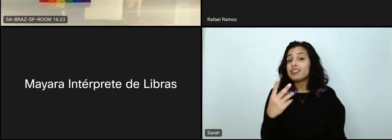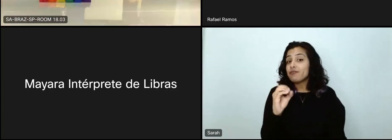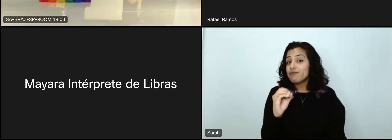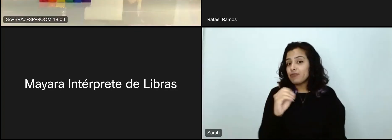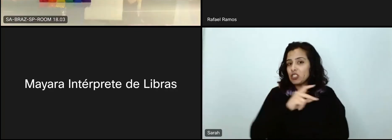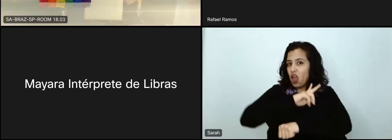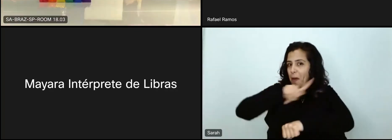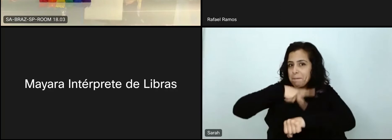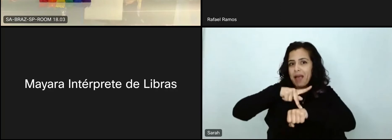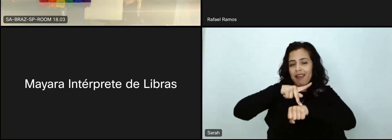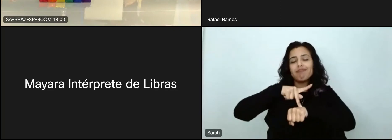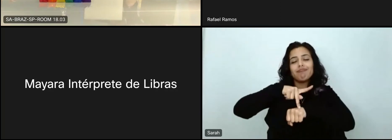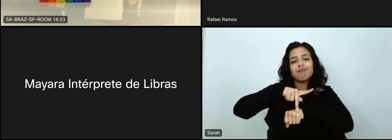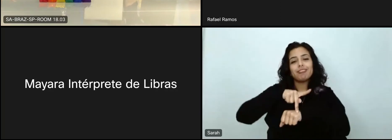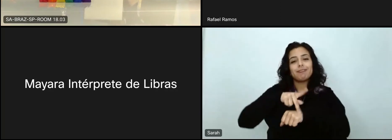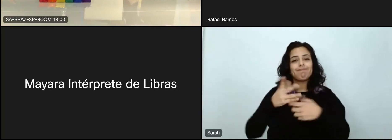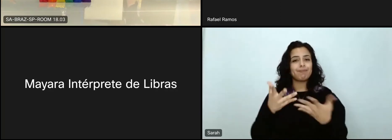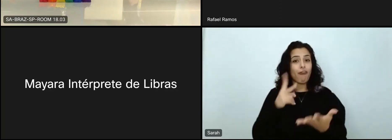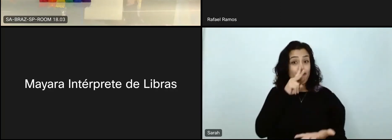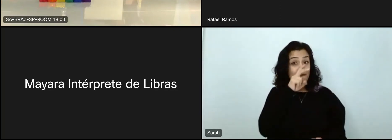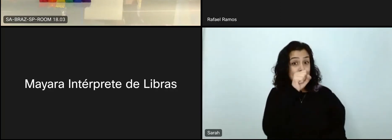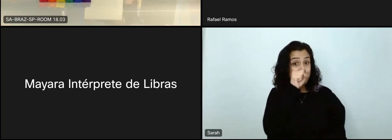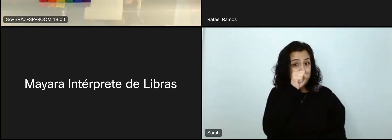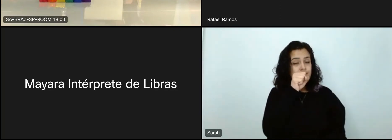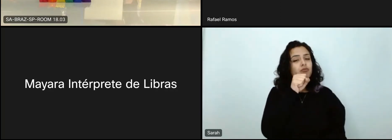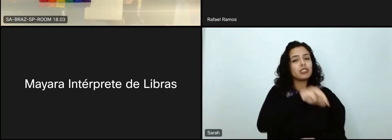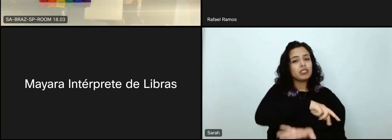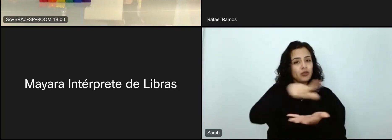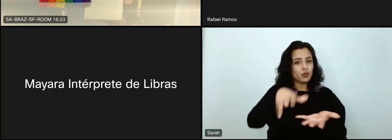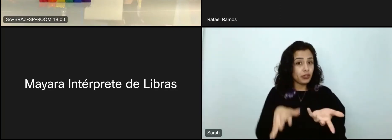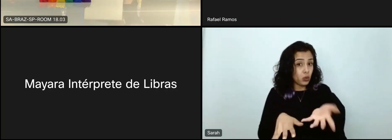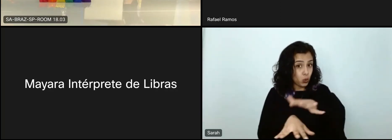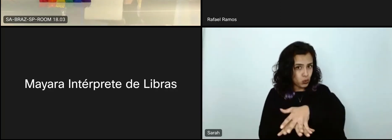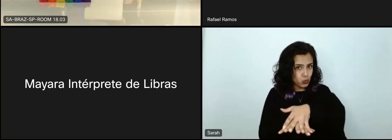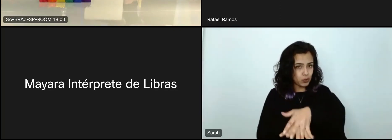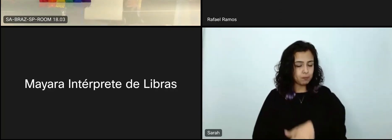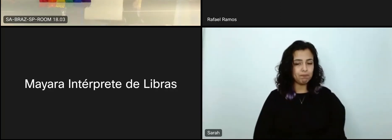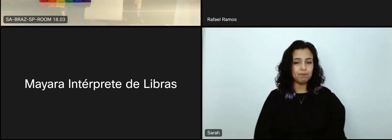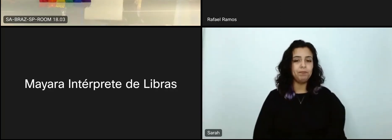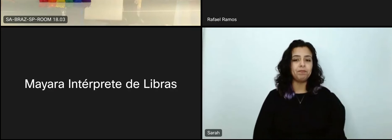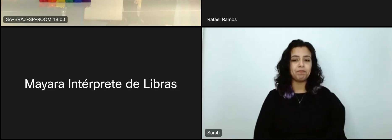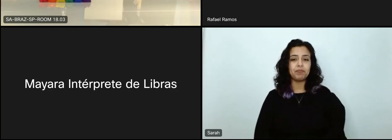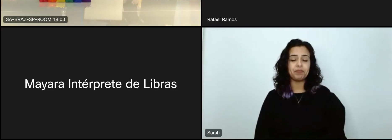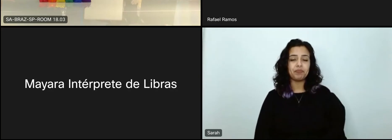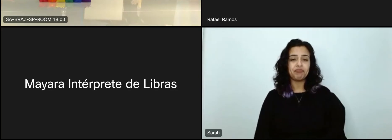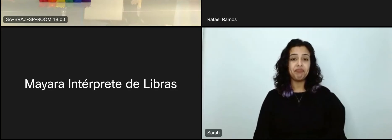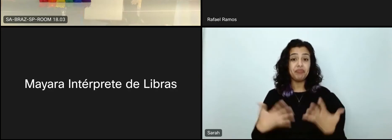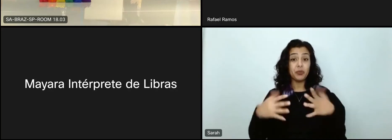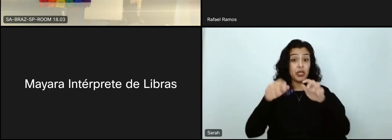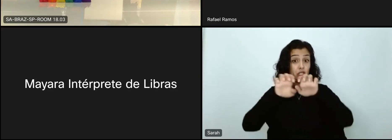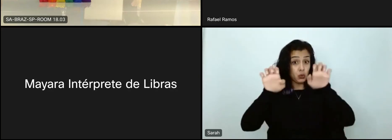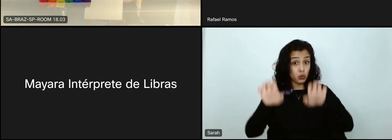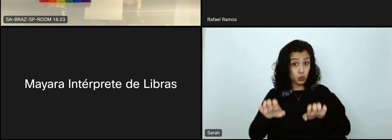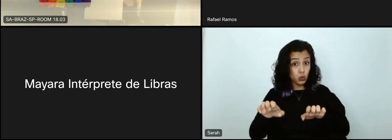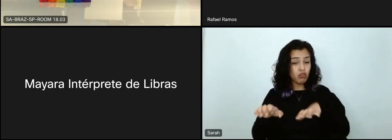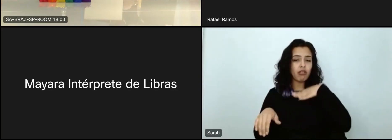muito forte na discussão de diversidade, equidade e inclusão. Acho que a estrutura global que vem sendo